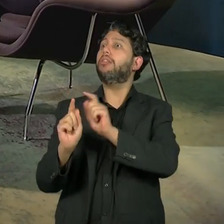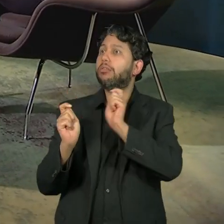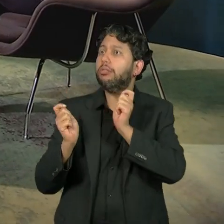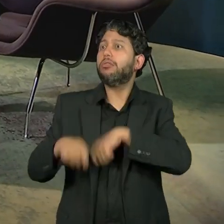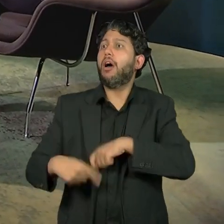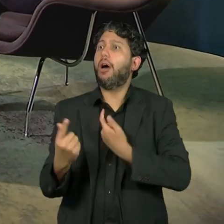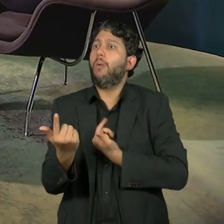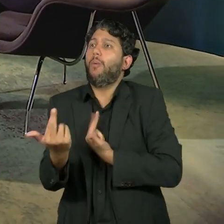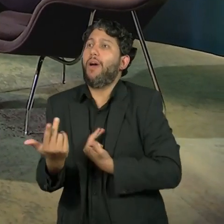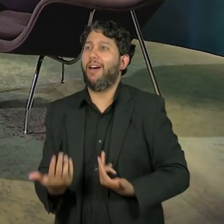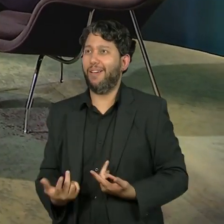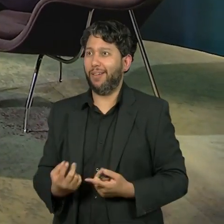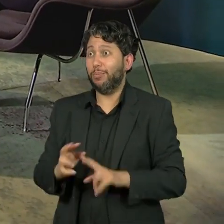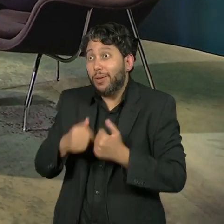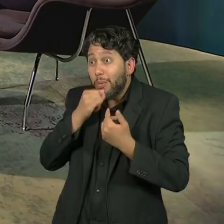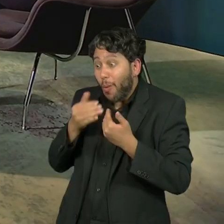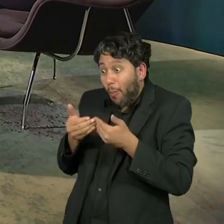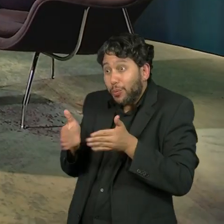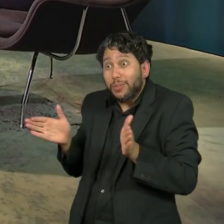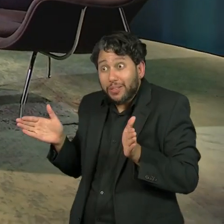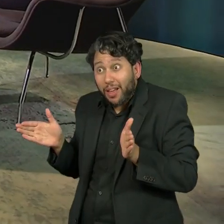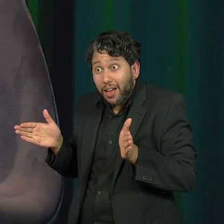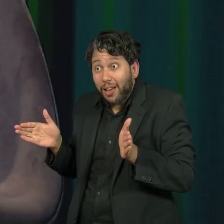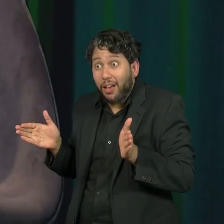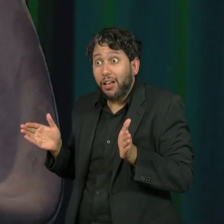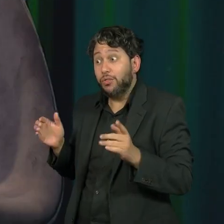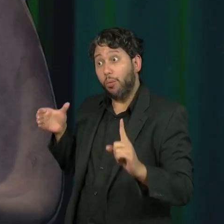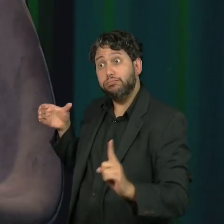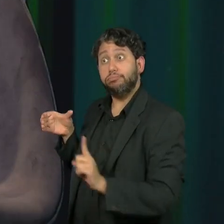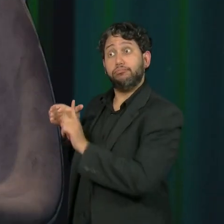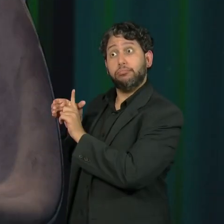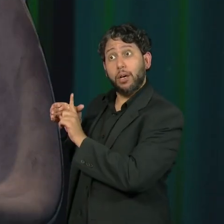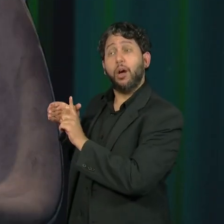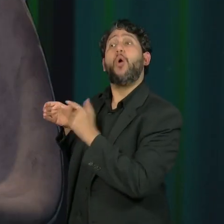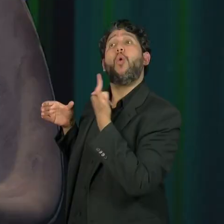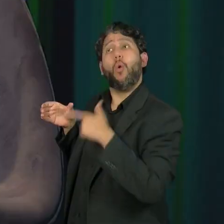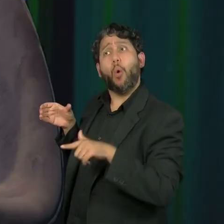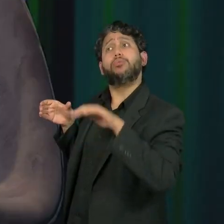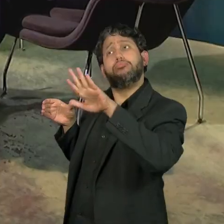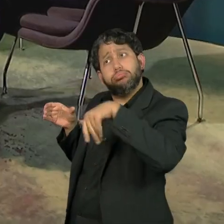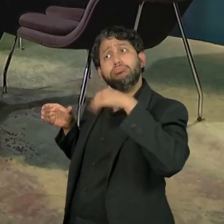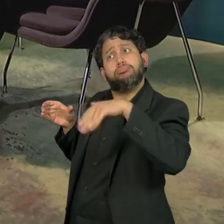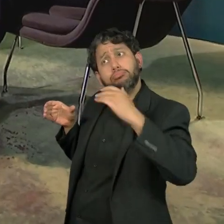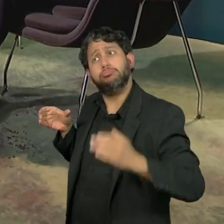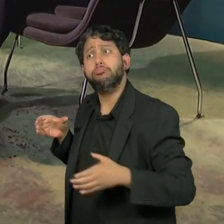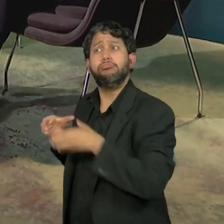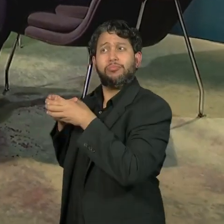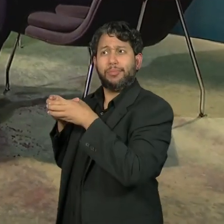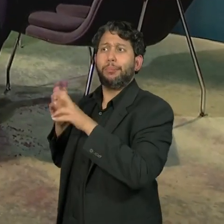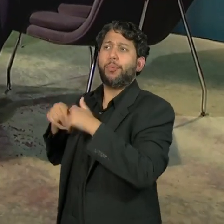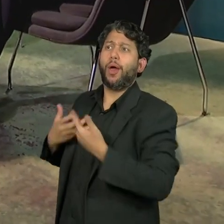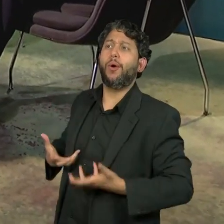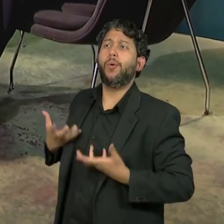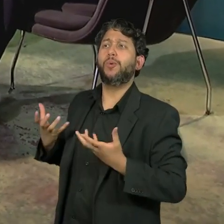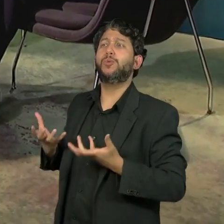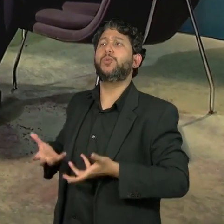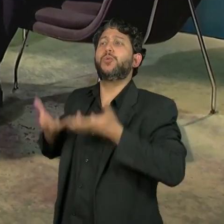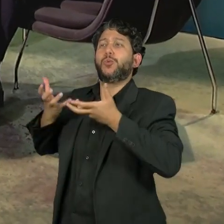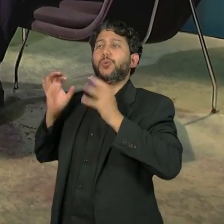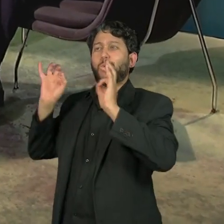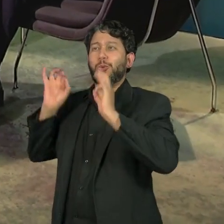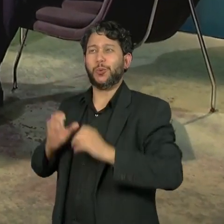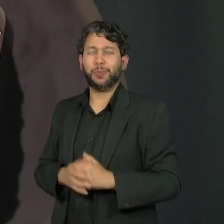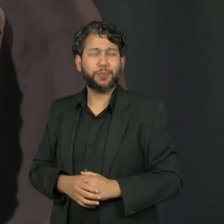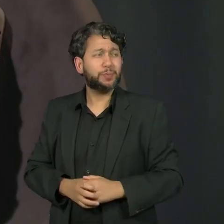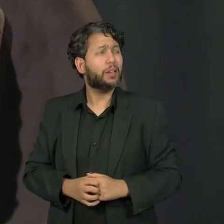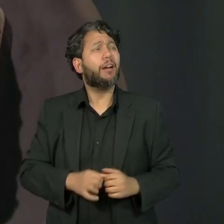outras pessoas pensem em trilhar um caminho no luxo, por exemplo. Olha, o que é Casa Black? Conta pra gente.